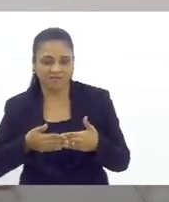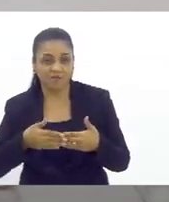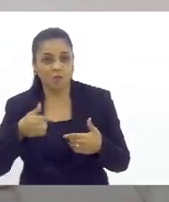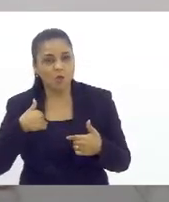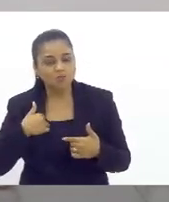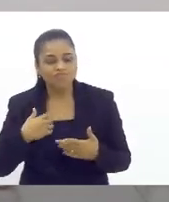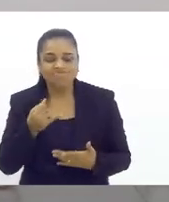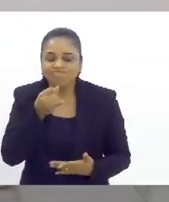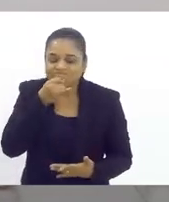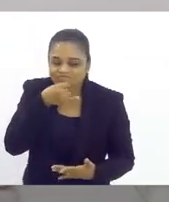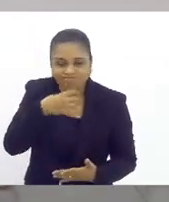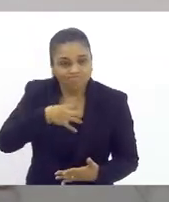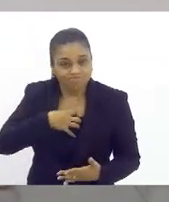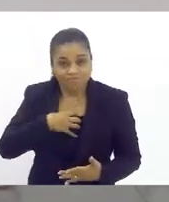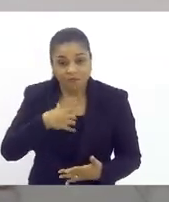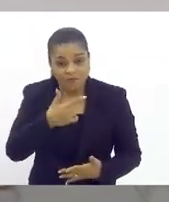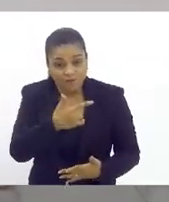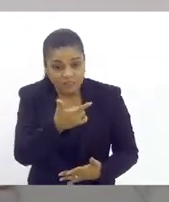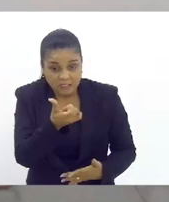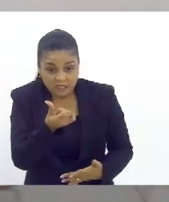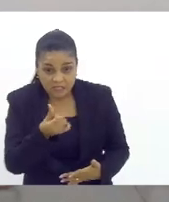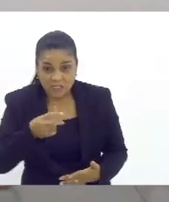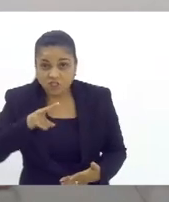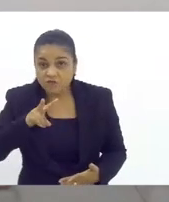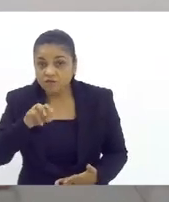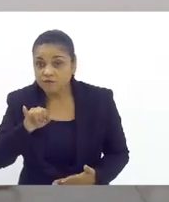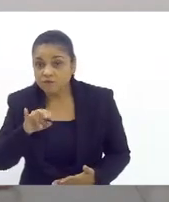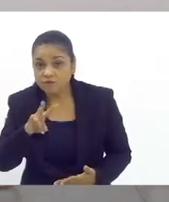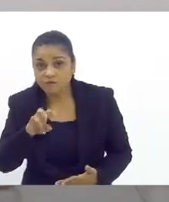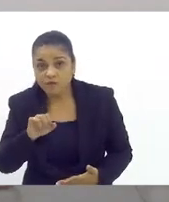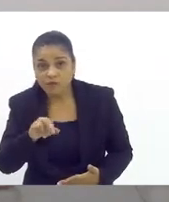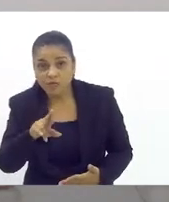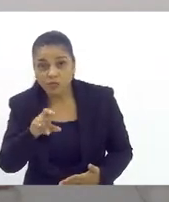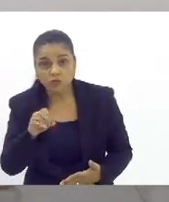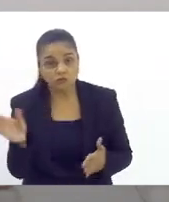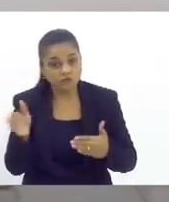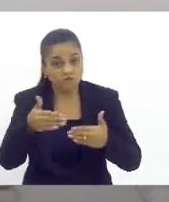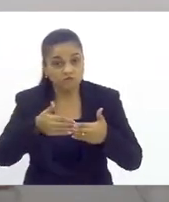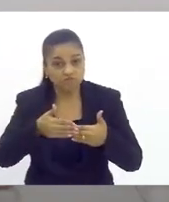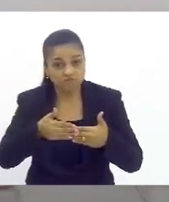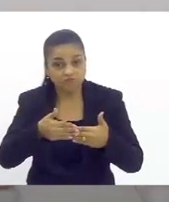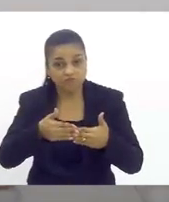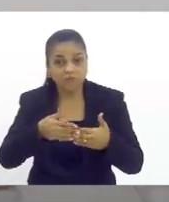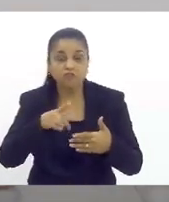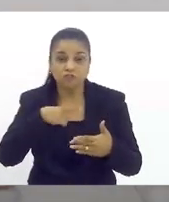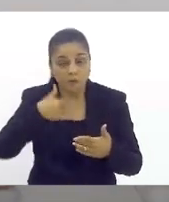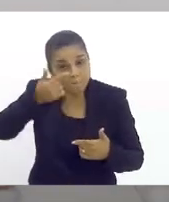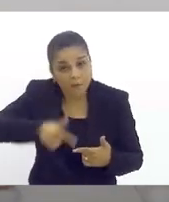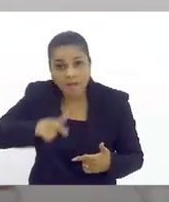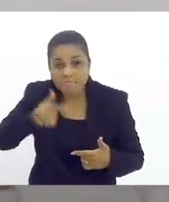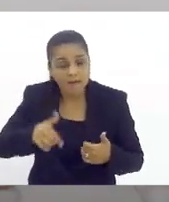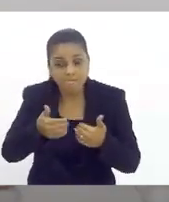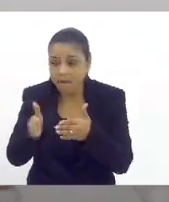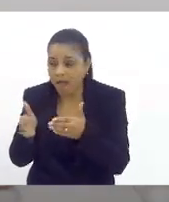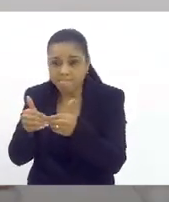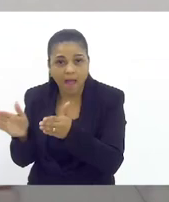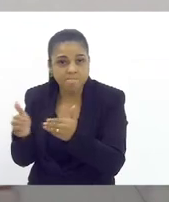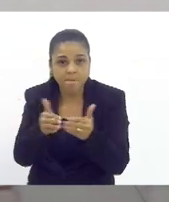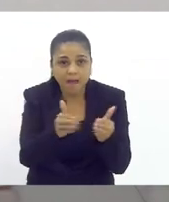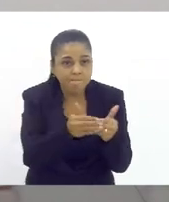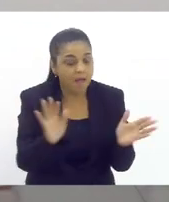que 26 viveiros foram fechados no momento que eles tinham que ter mais viveiros abertos